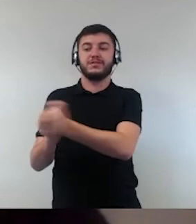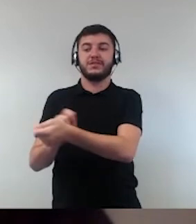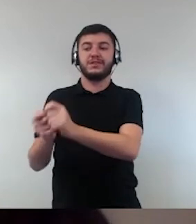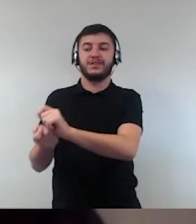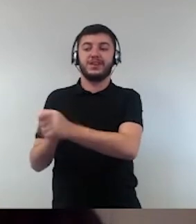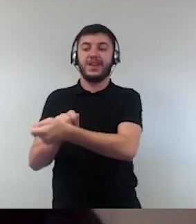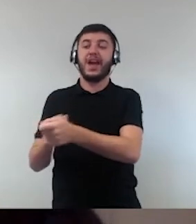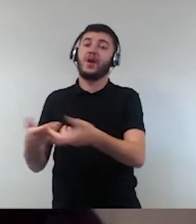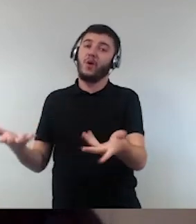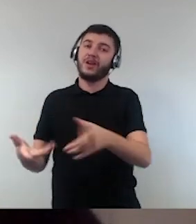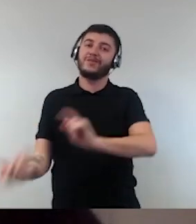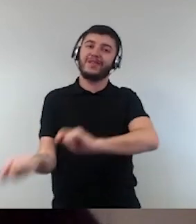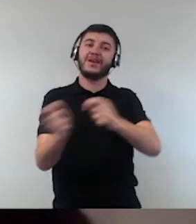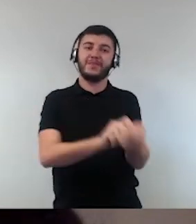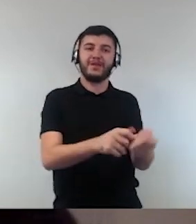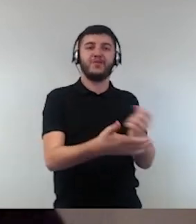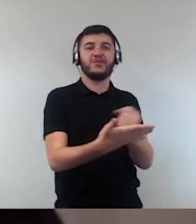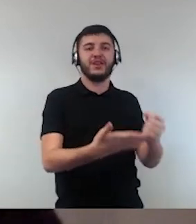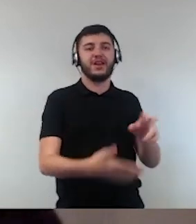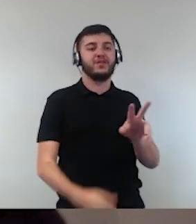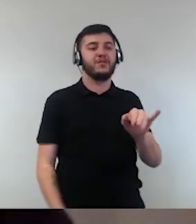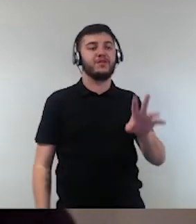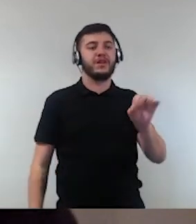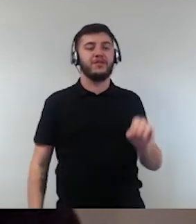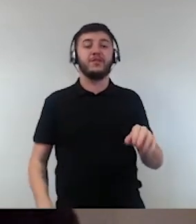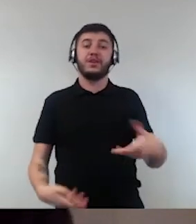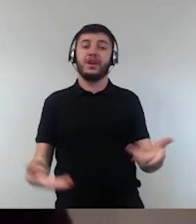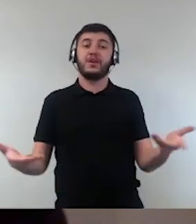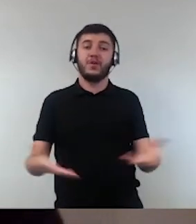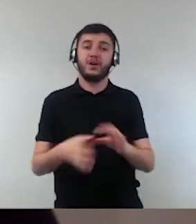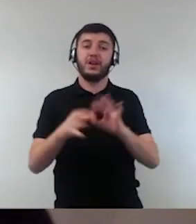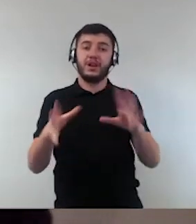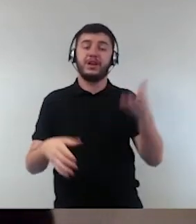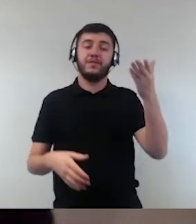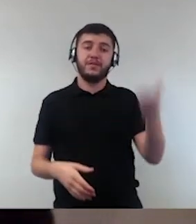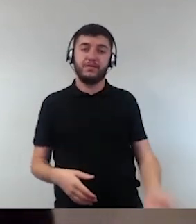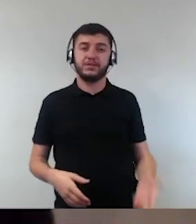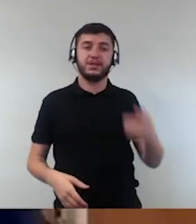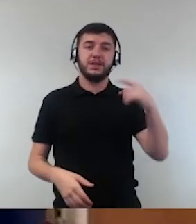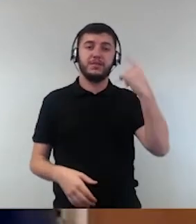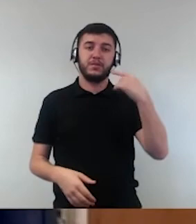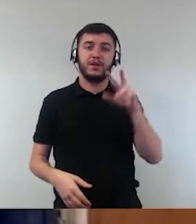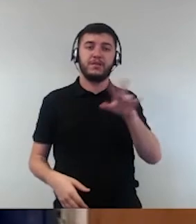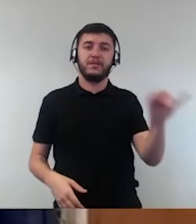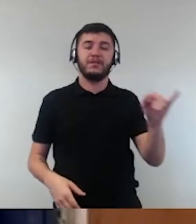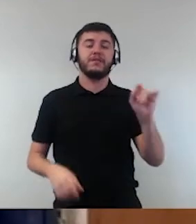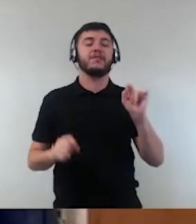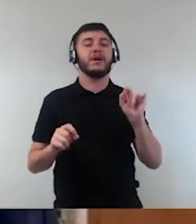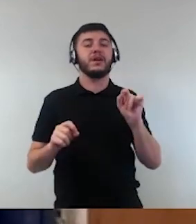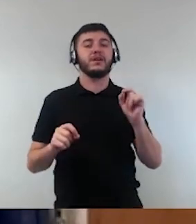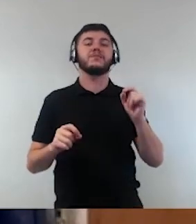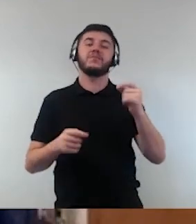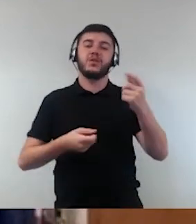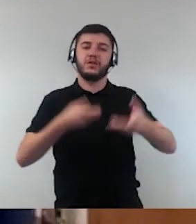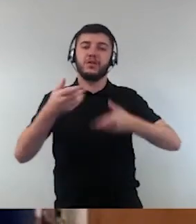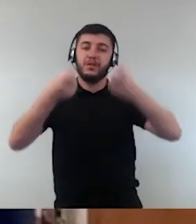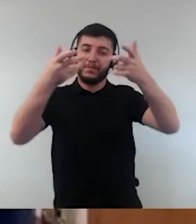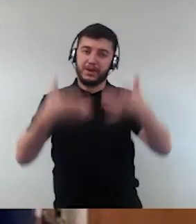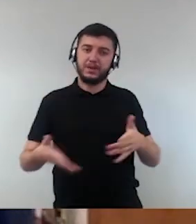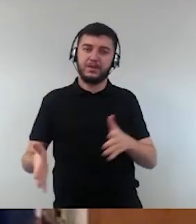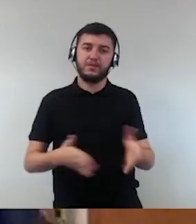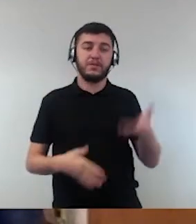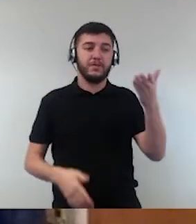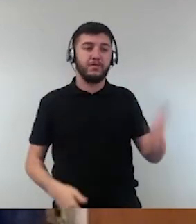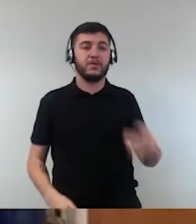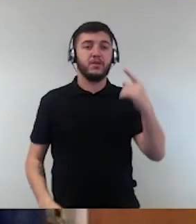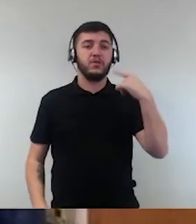vivo. Então, passo aos senhores aí para fazer as considerações. Obrigado, doutora Priscila. Doutor Gustavo, suas considerações finais e comentários sobre essa